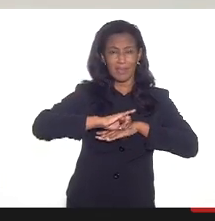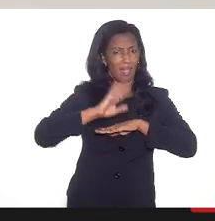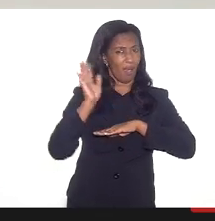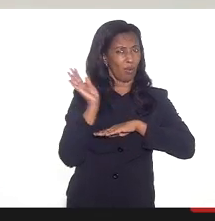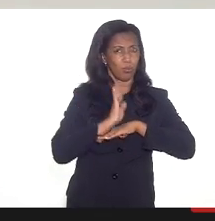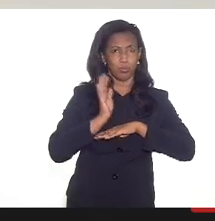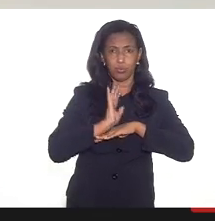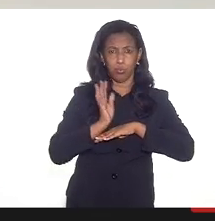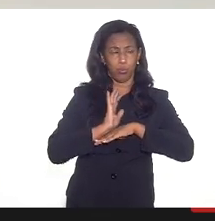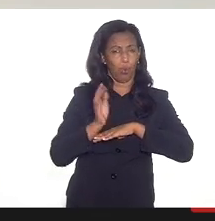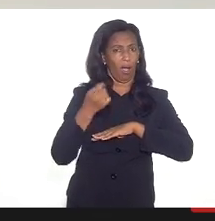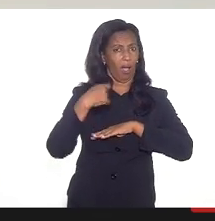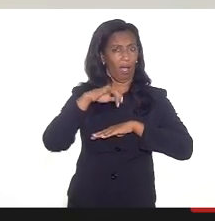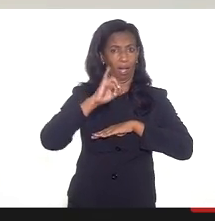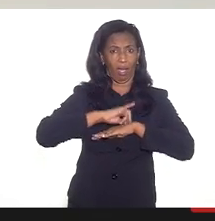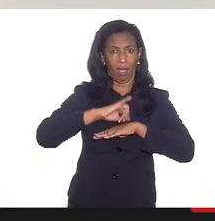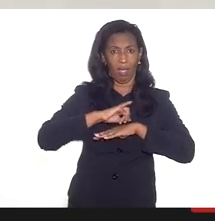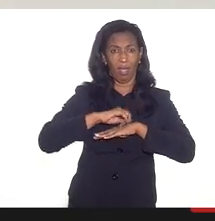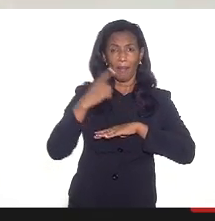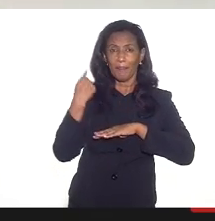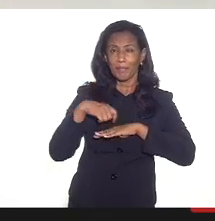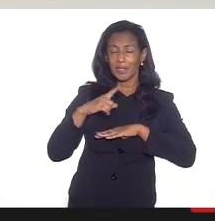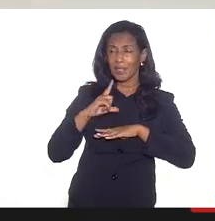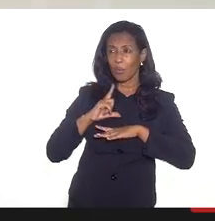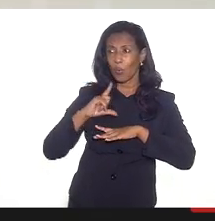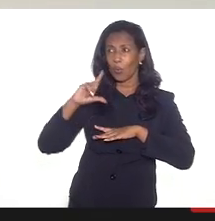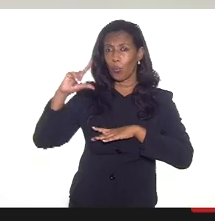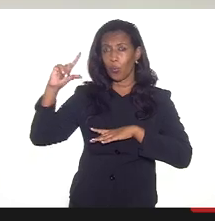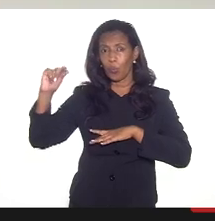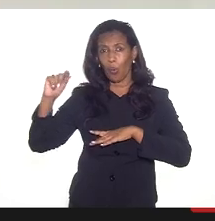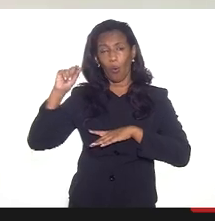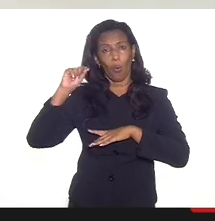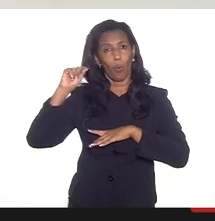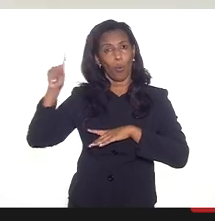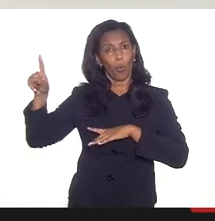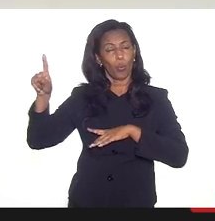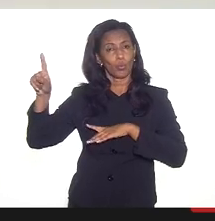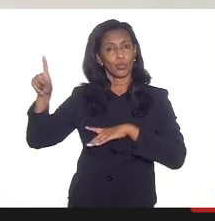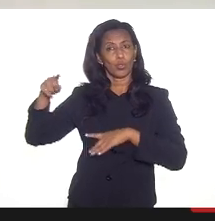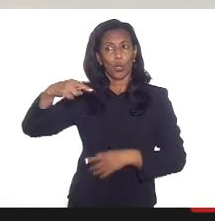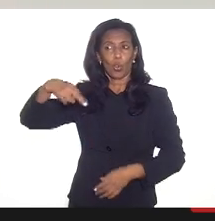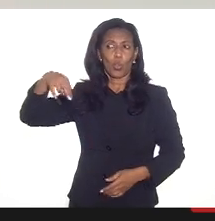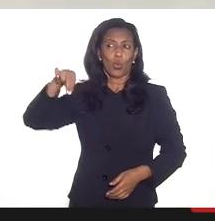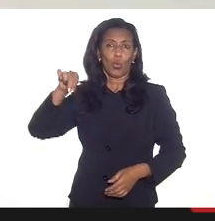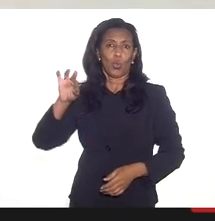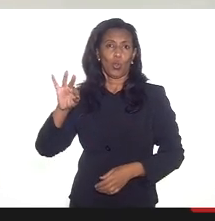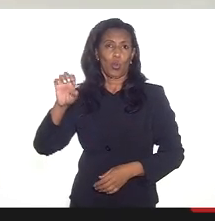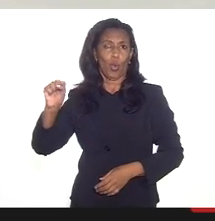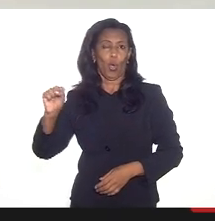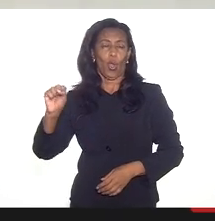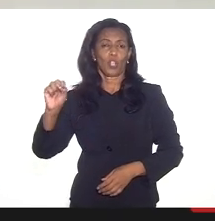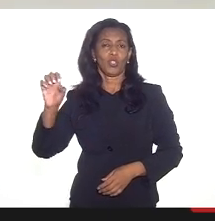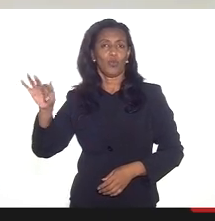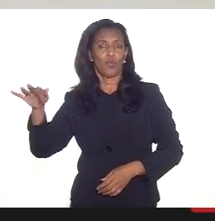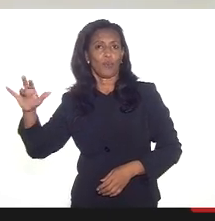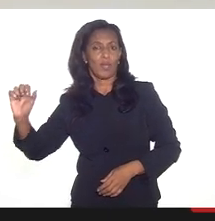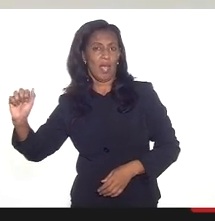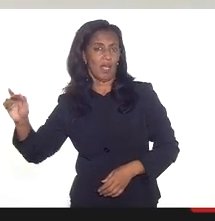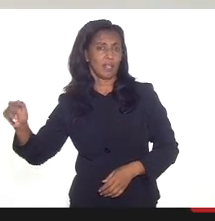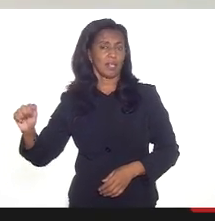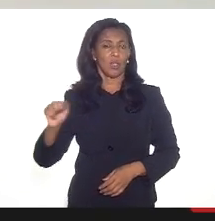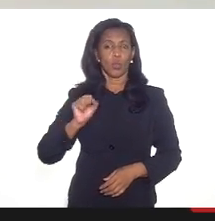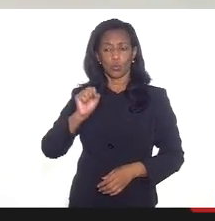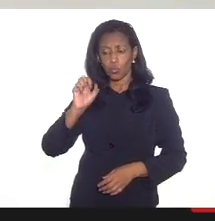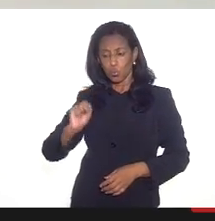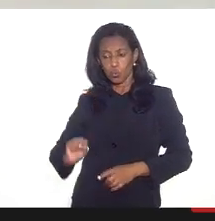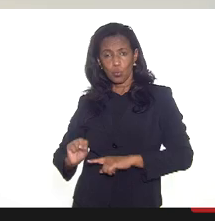estadual, o equipamento estadual está na capital. Nós precisamos também de no norte fluminense, no sul fluminense, para que a mulher